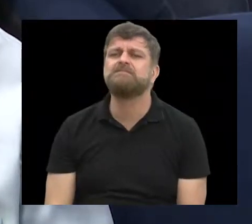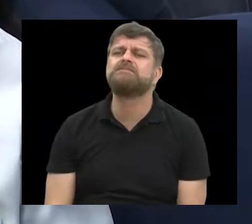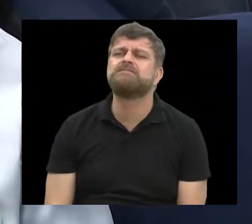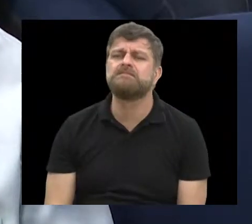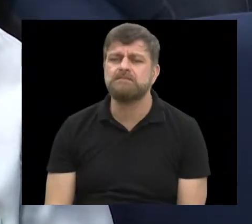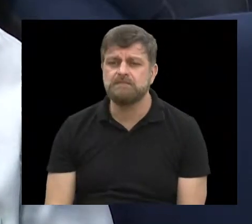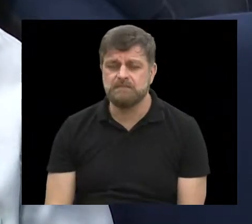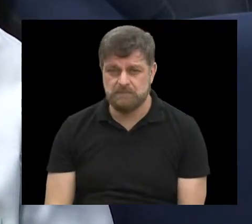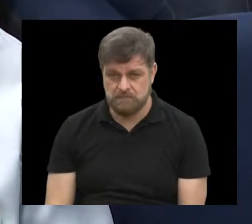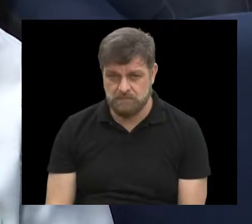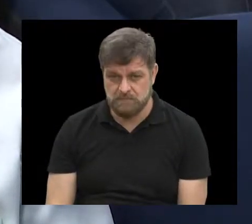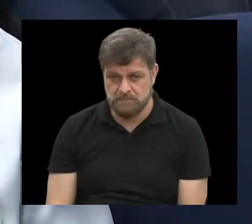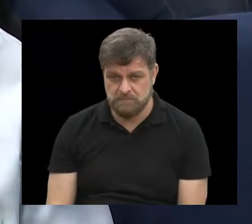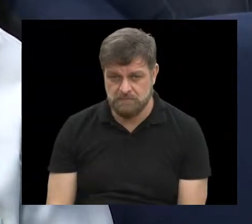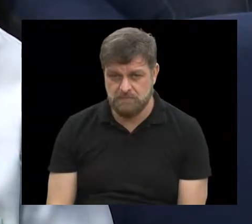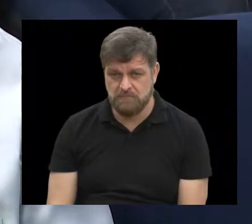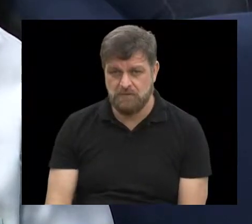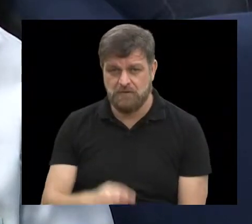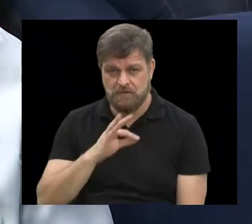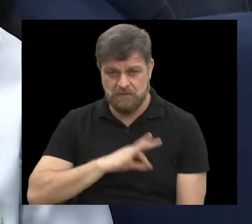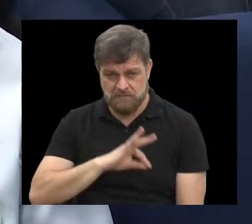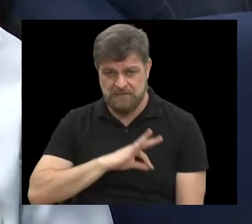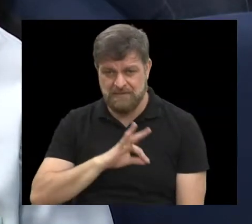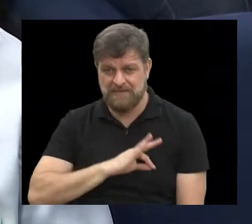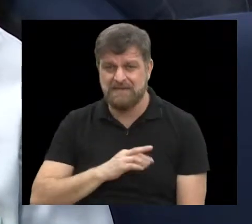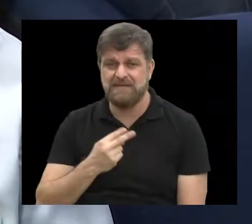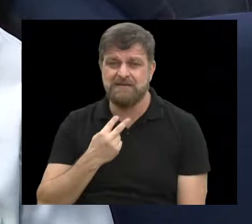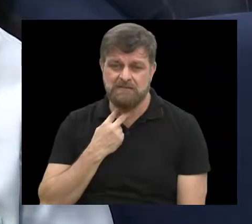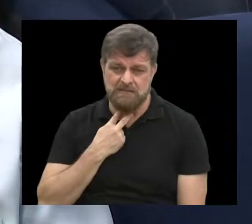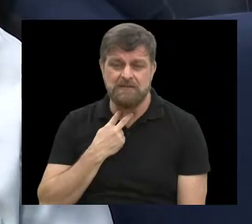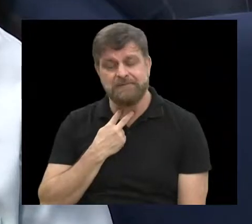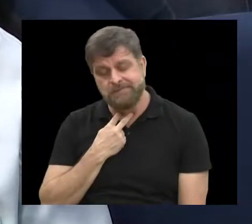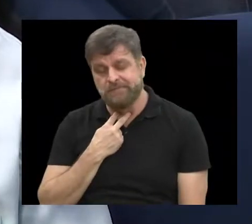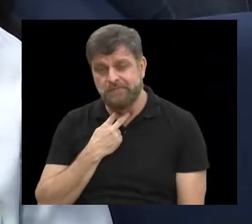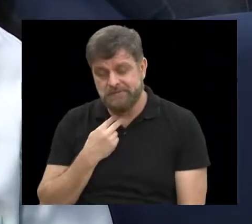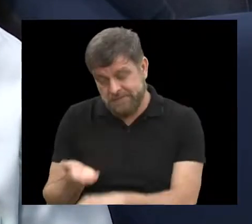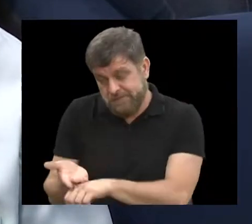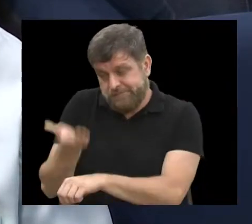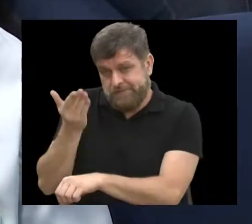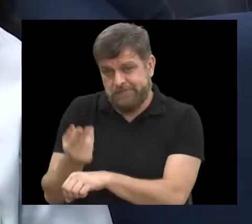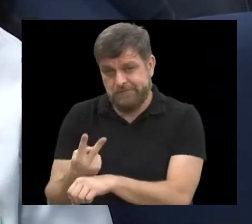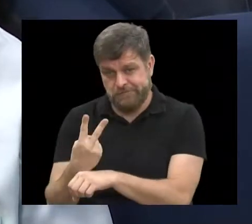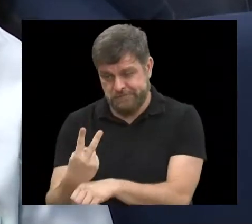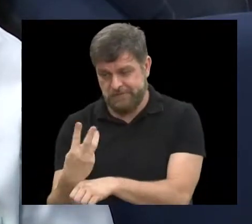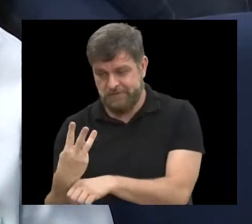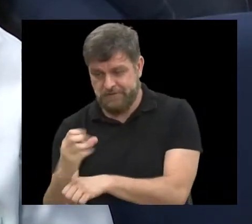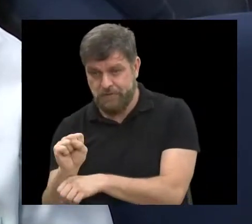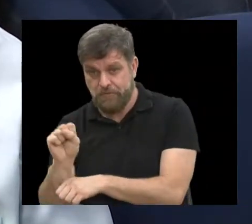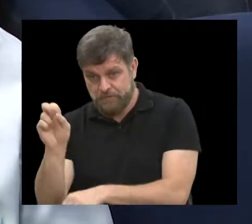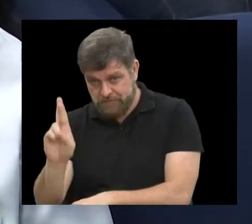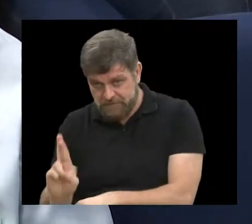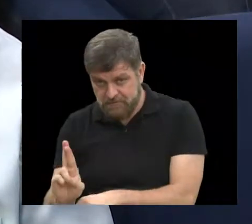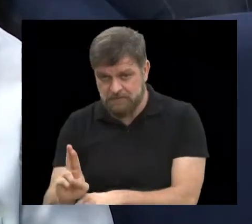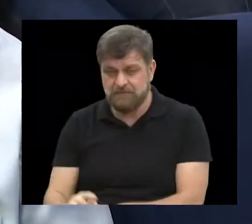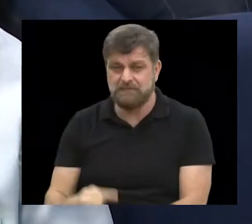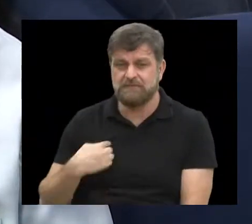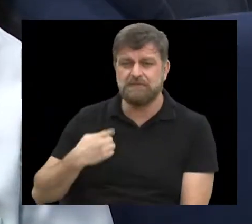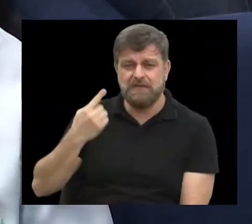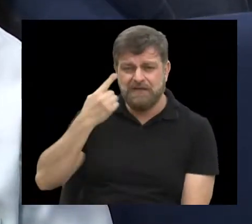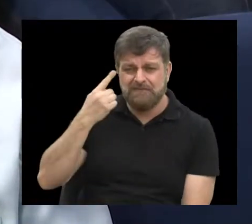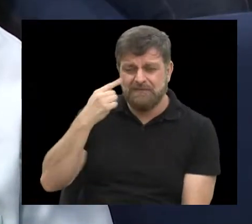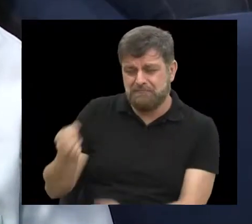desde que essa renda per capita não ultrapasse 1/4 do salário mínimo. No entanto, a gente tem visto os casos, não são